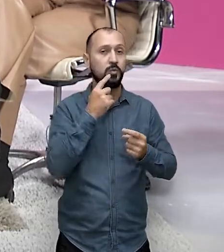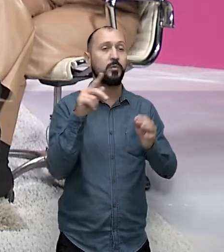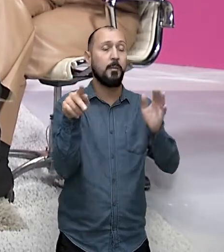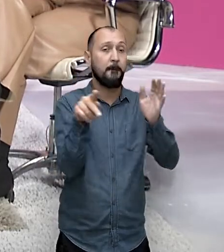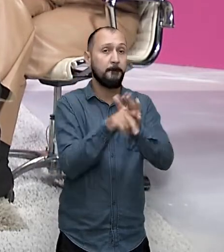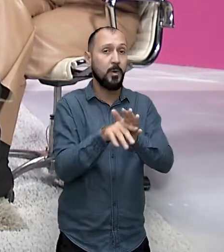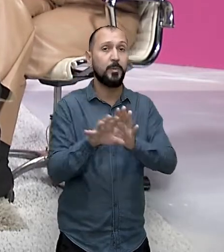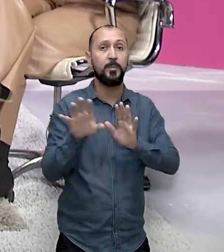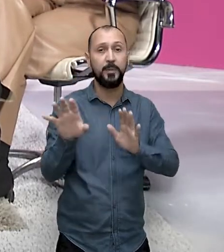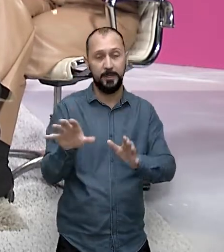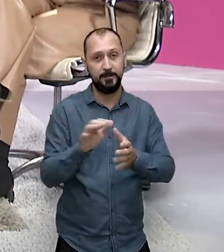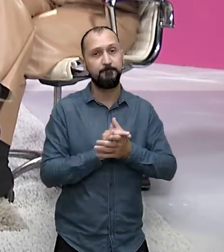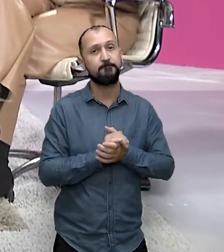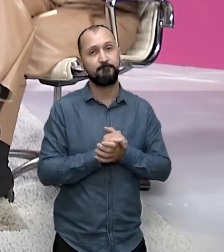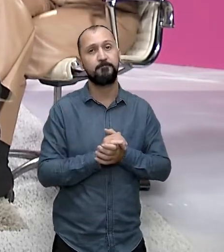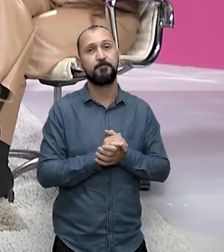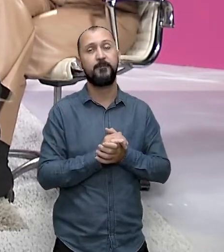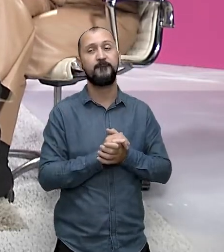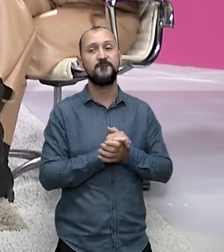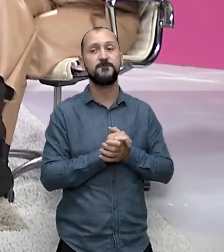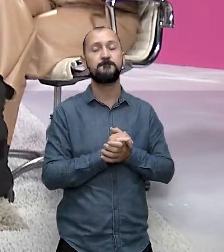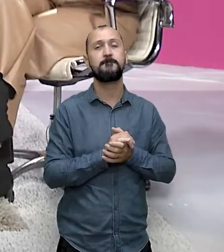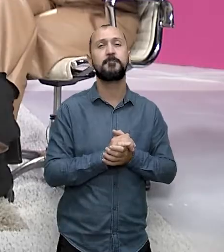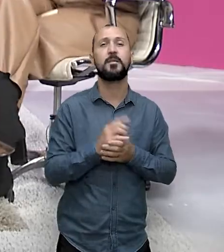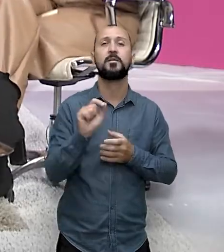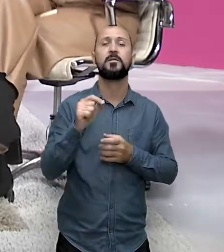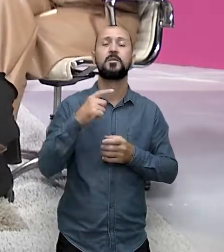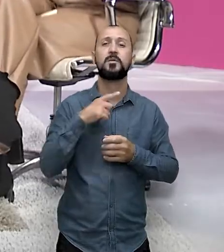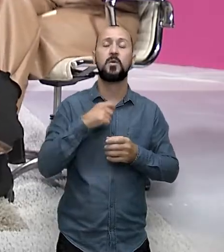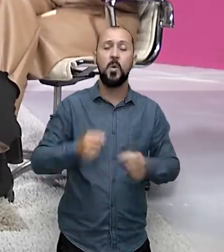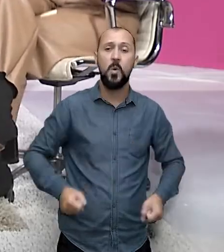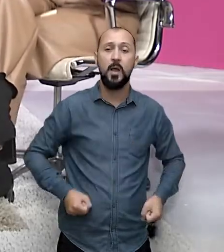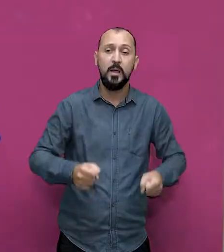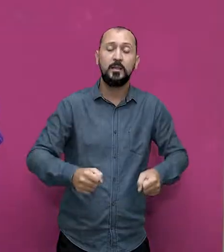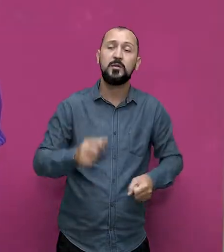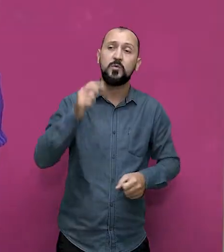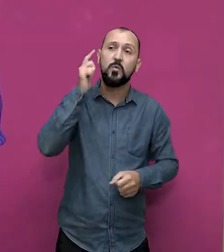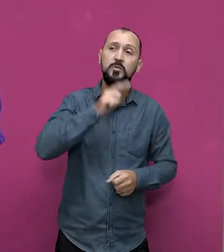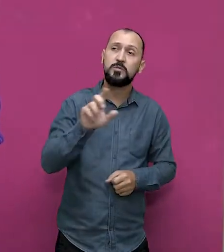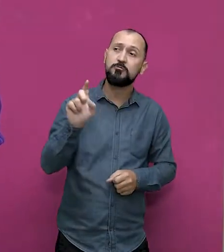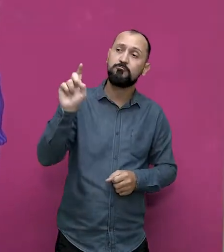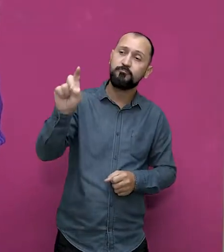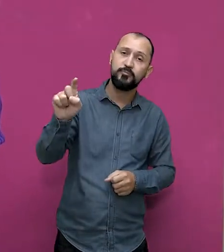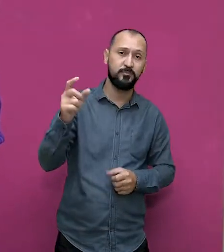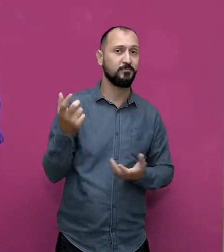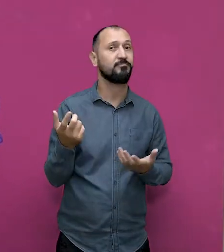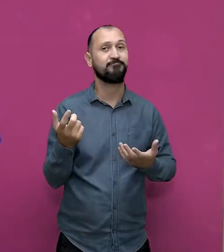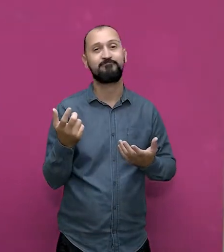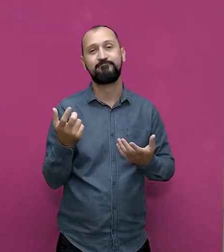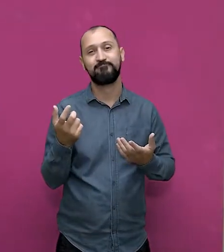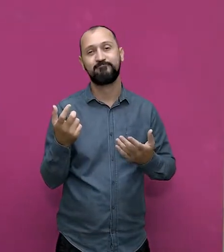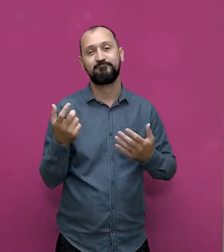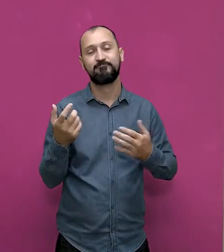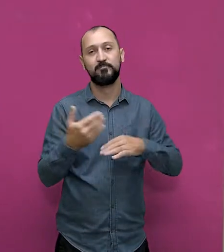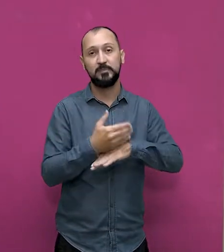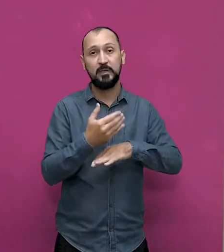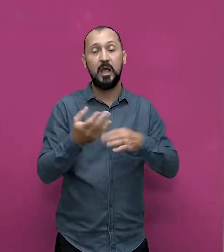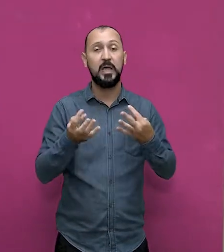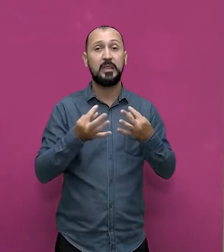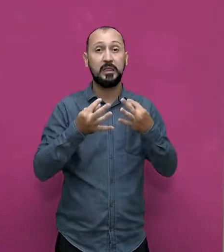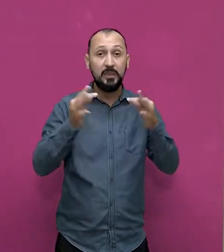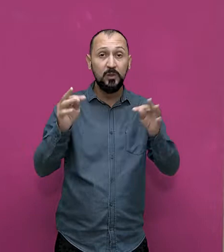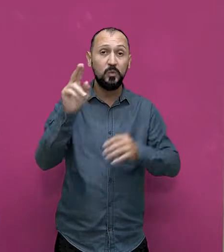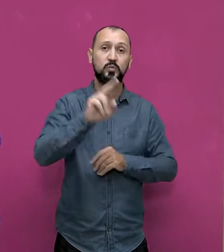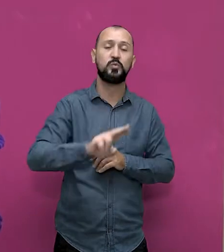surdo tem uma específica para ele, e num nível que também o cadeirante consiga ter o acesso. Então,